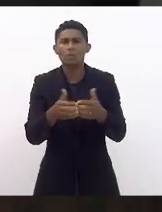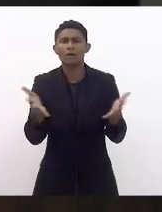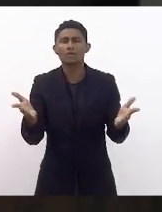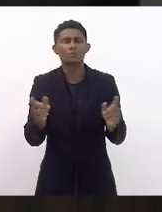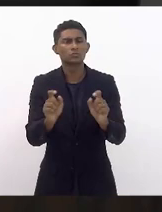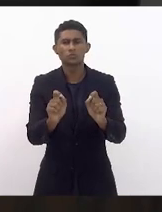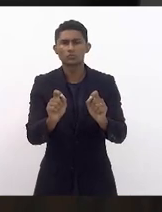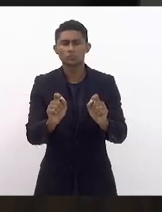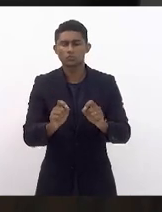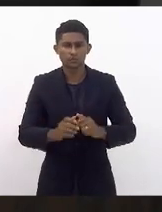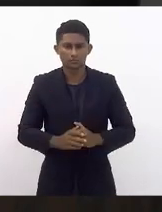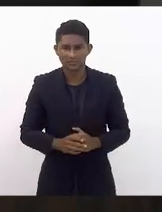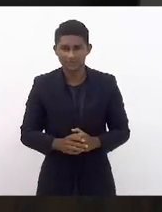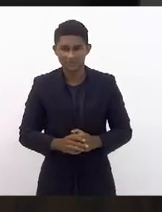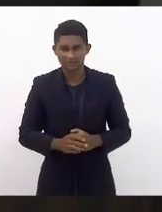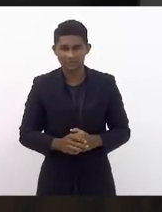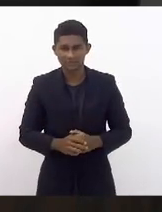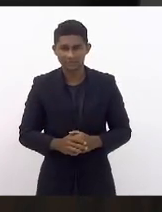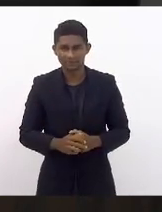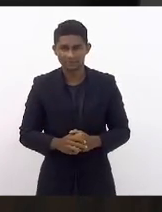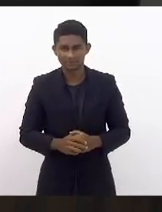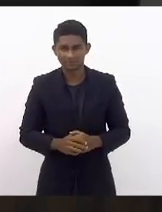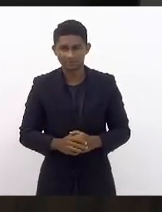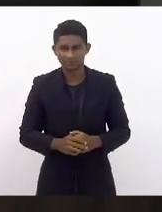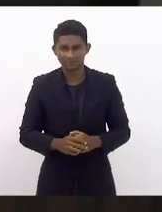nesse momento,